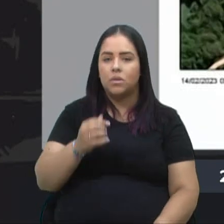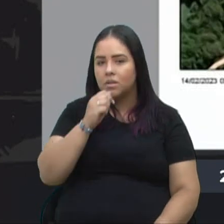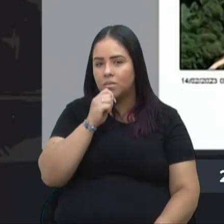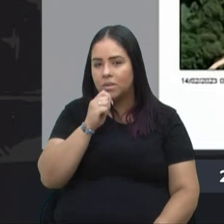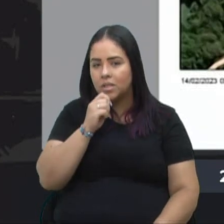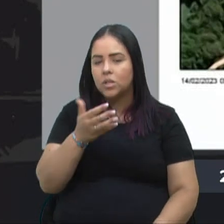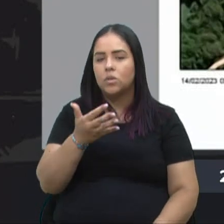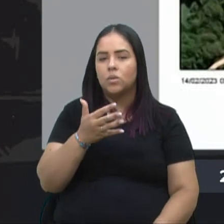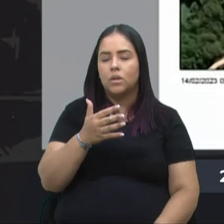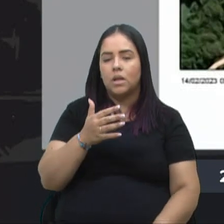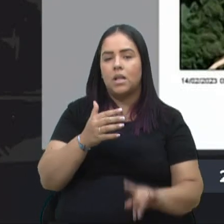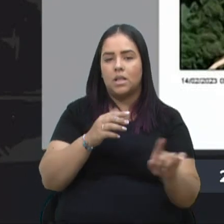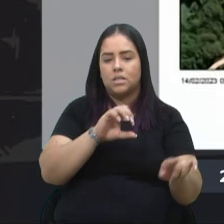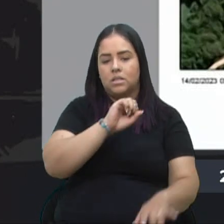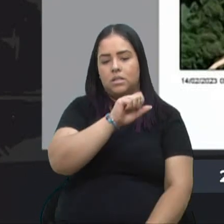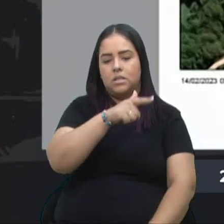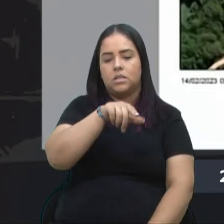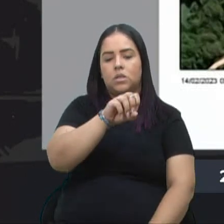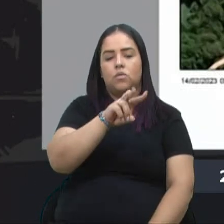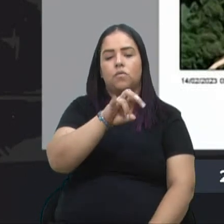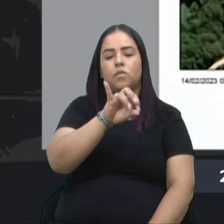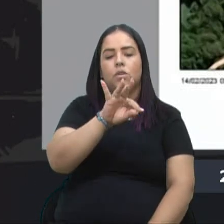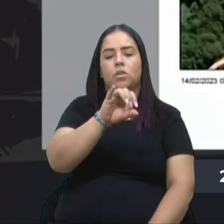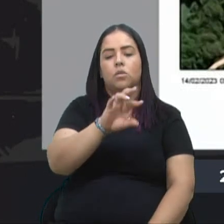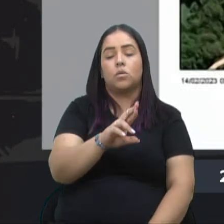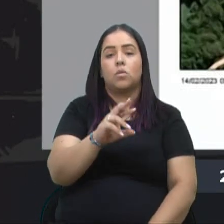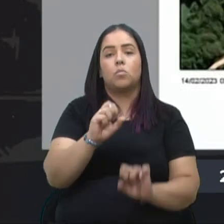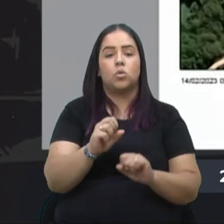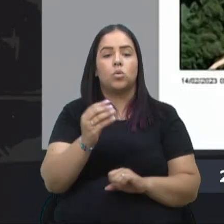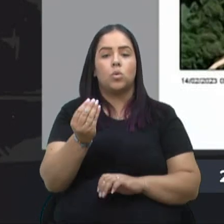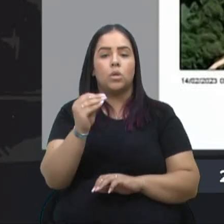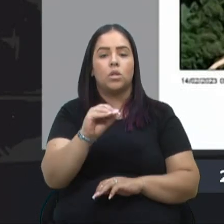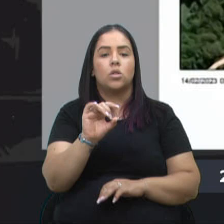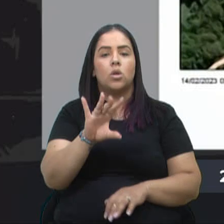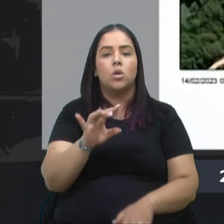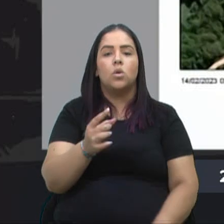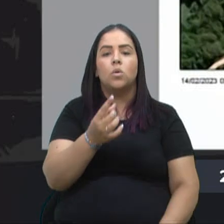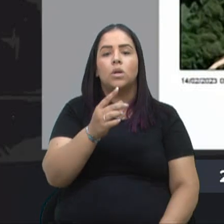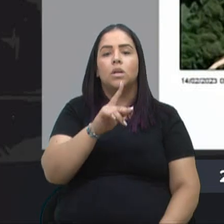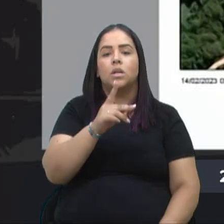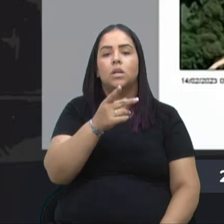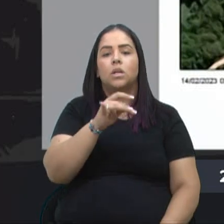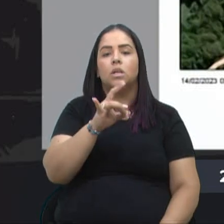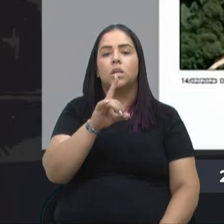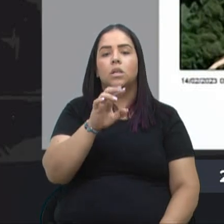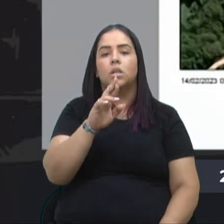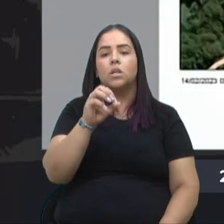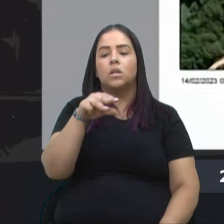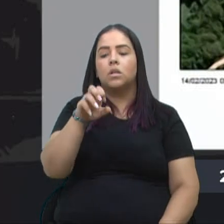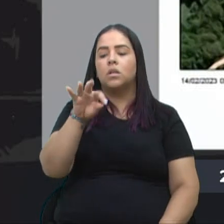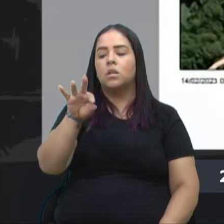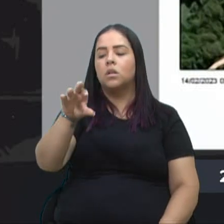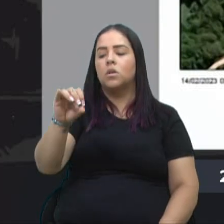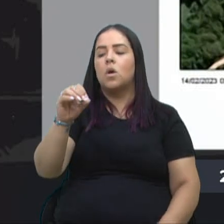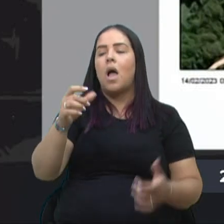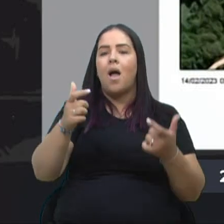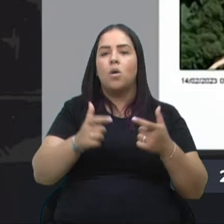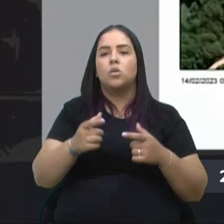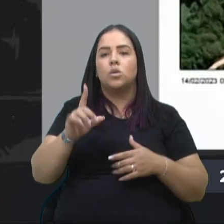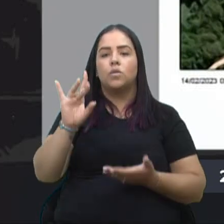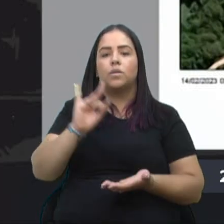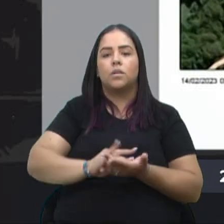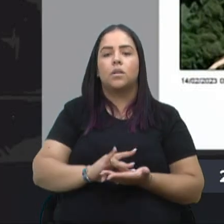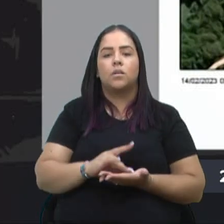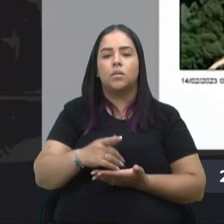Vitor só mais só pode colocar um hidrômetro aqui na onde a estrada é oficial E aí eles têm que